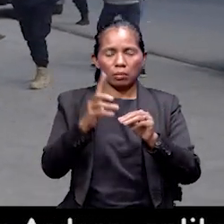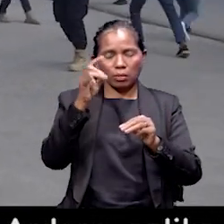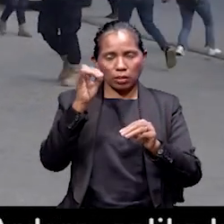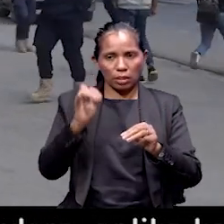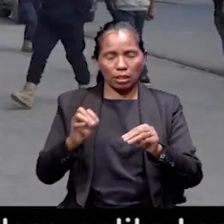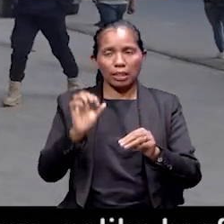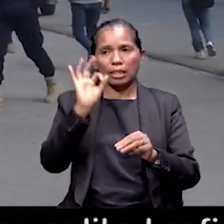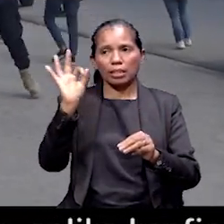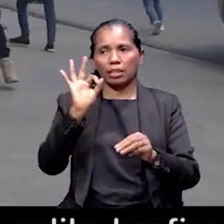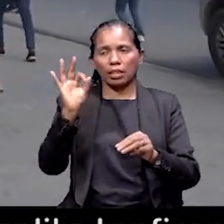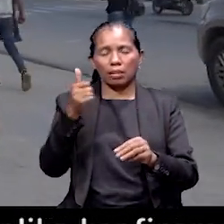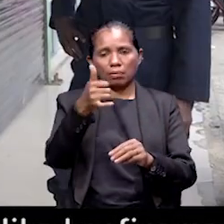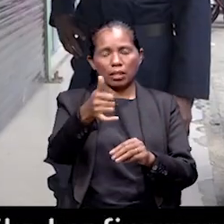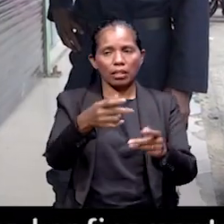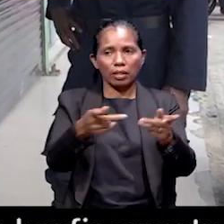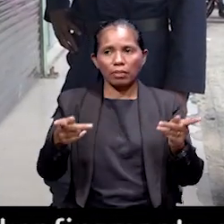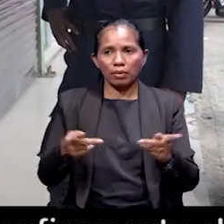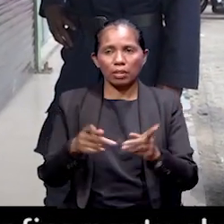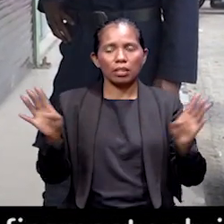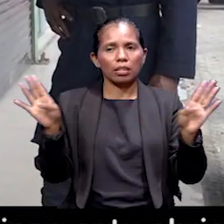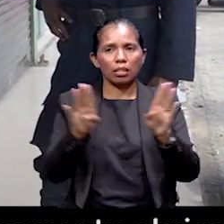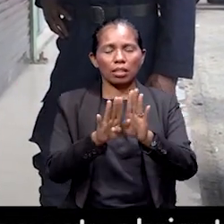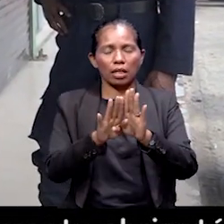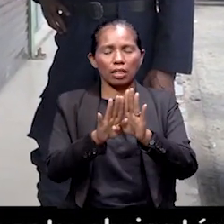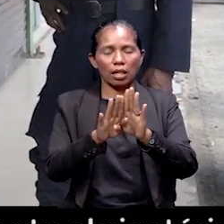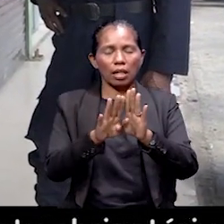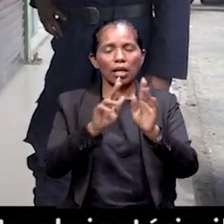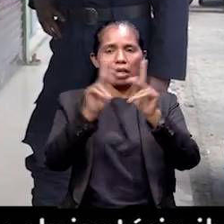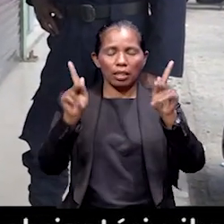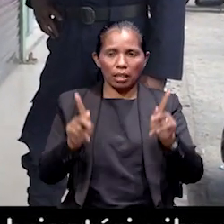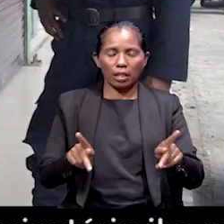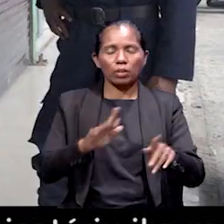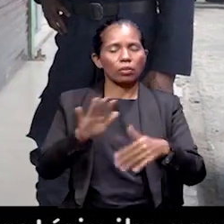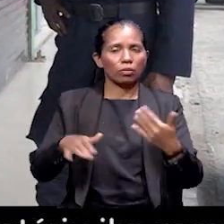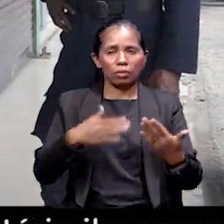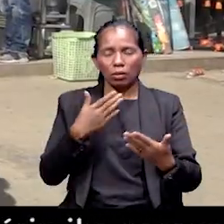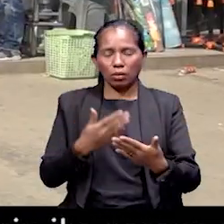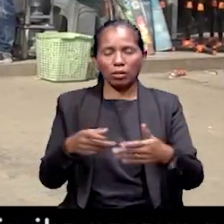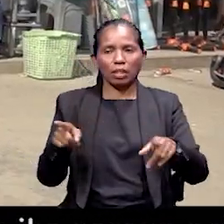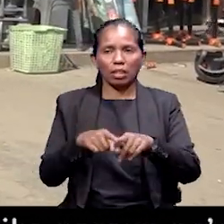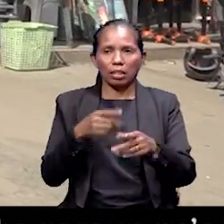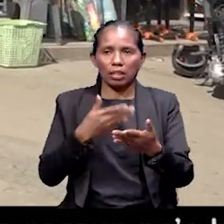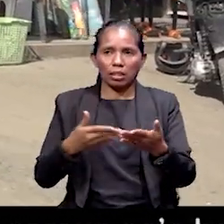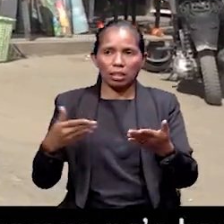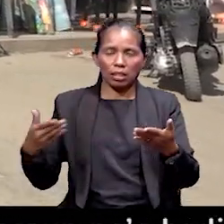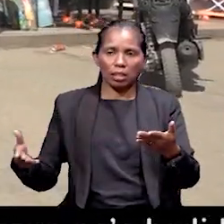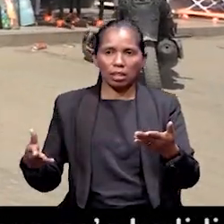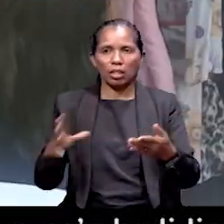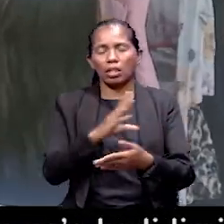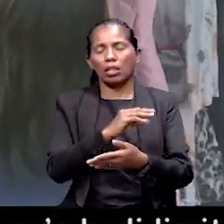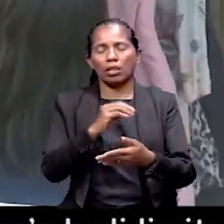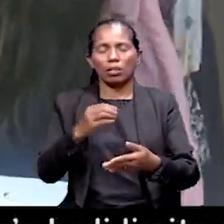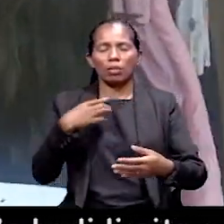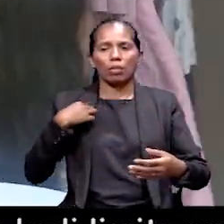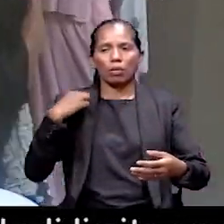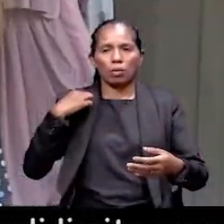fulan ne tumbai terenu horita ka obrigatorio negosiante siran iha atividade negosiu hane san sasan elektronika no ropa